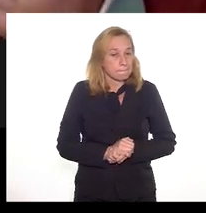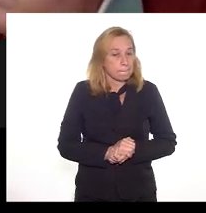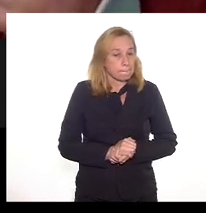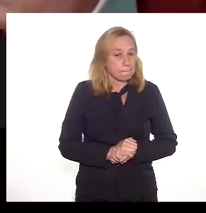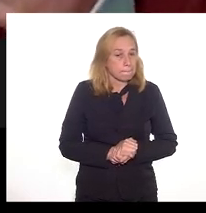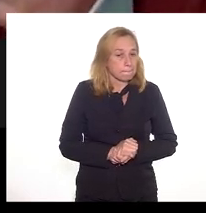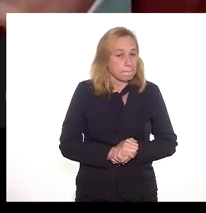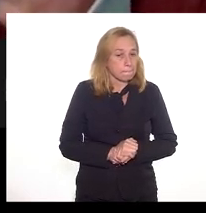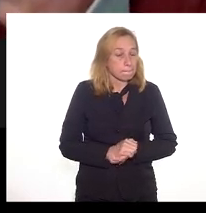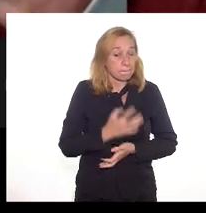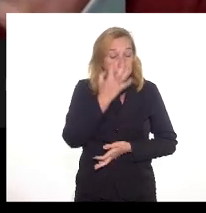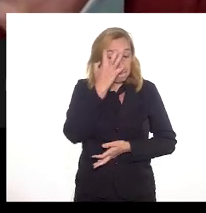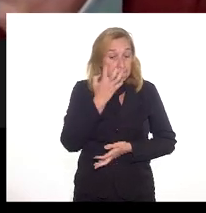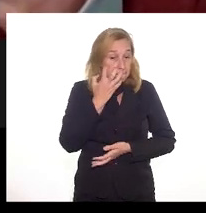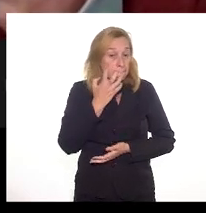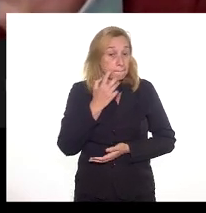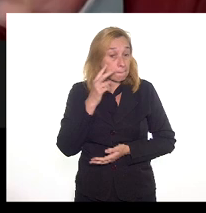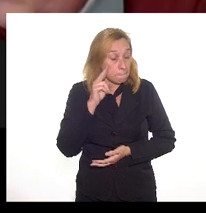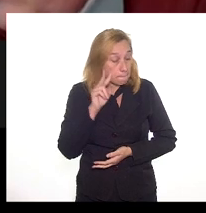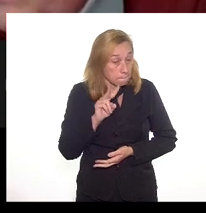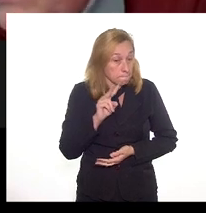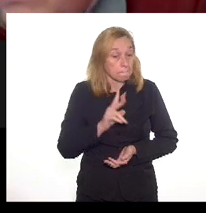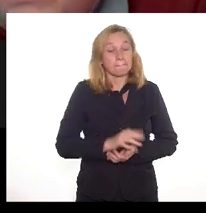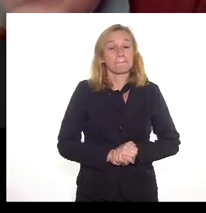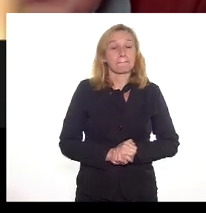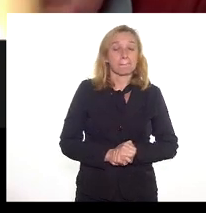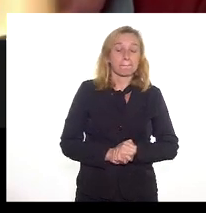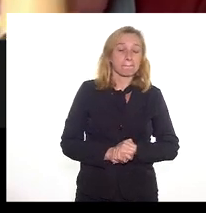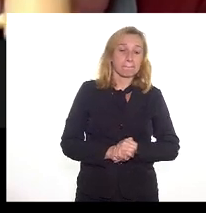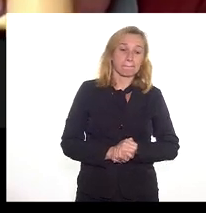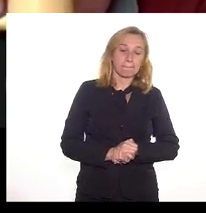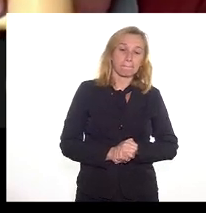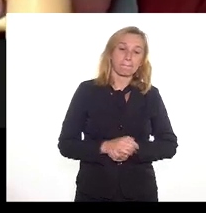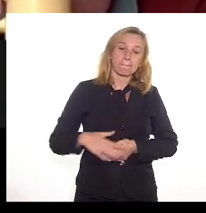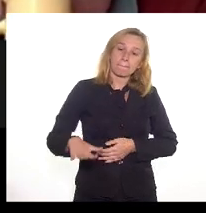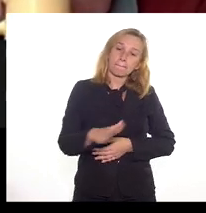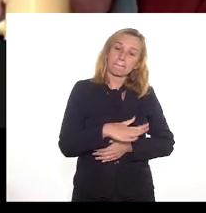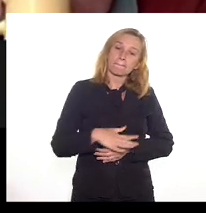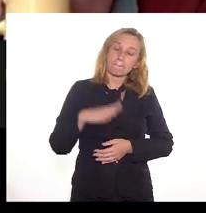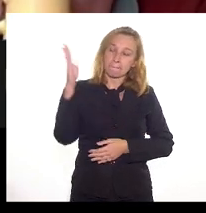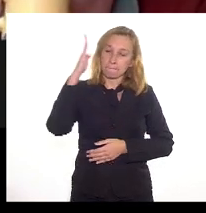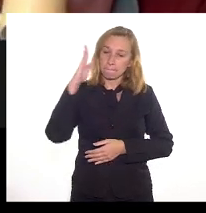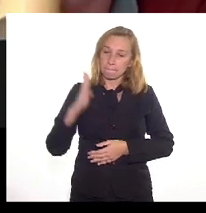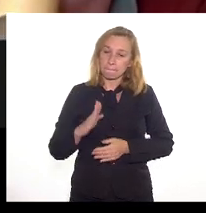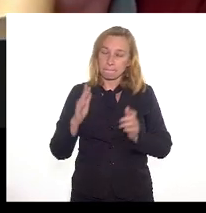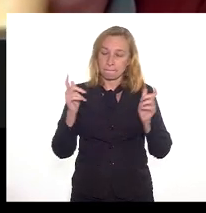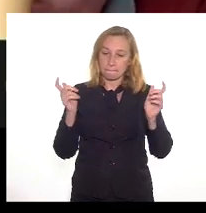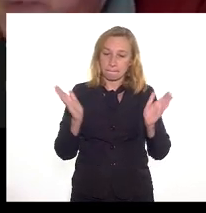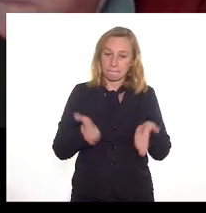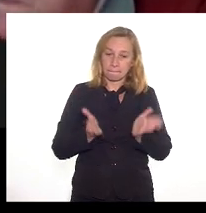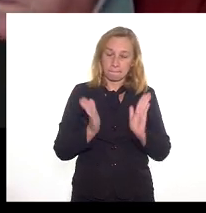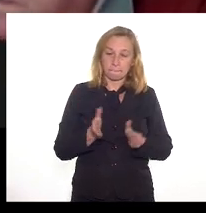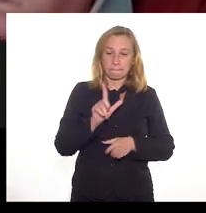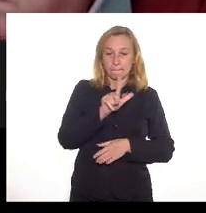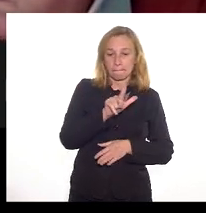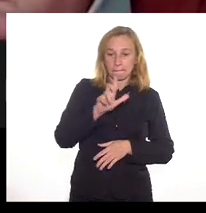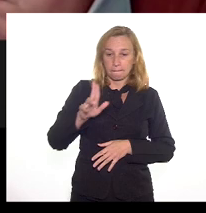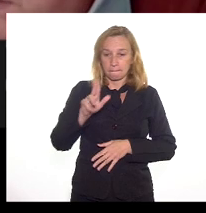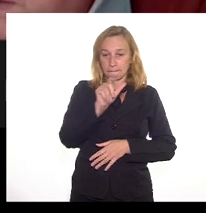na gravidade que eu enxergo, né? Mas o maior campo do Brasil hoje é o campo de Lula, né?